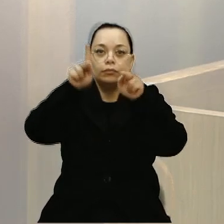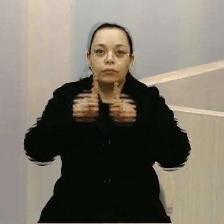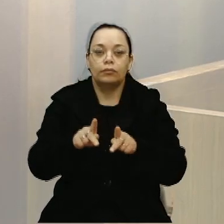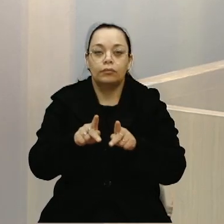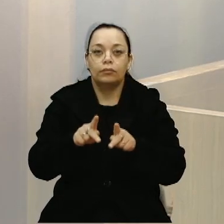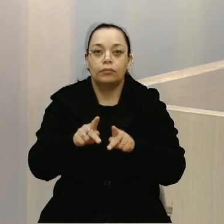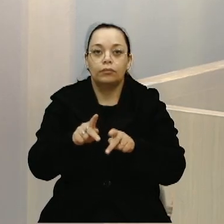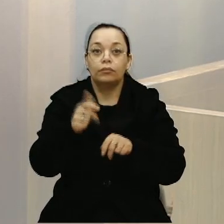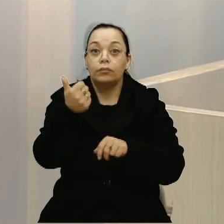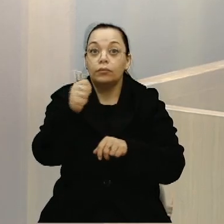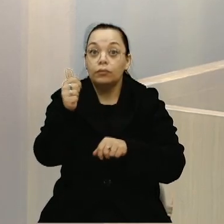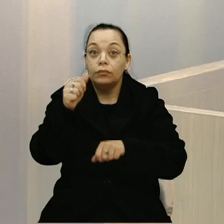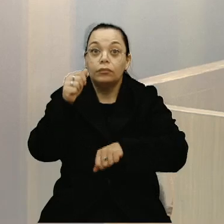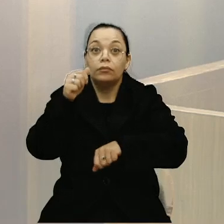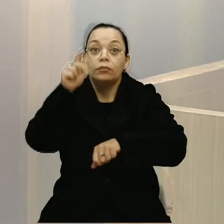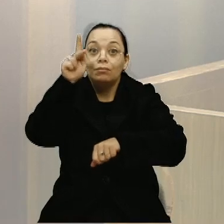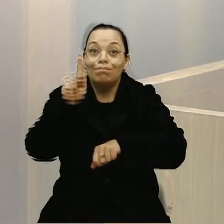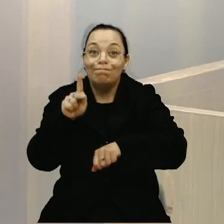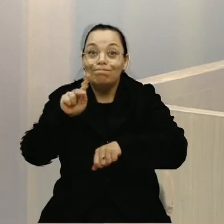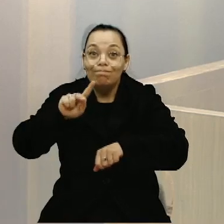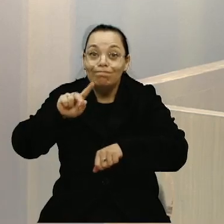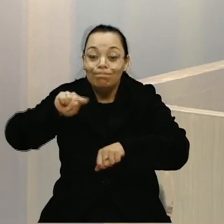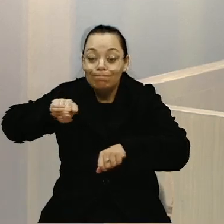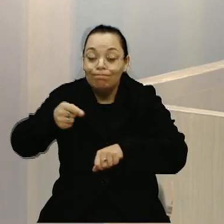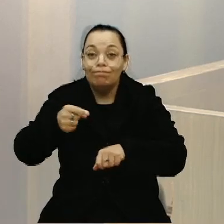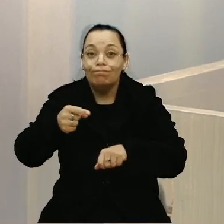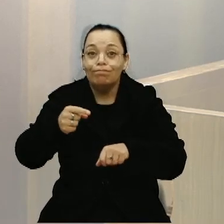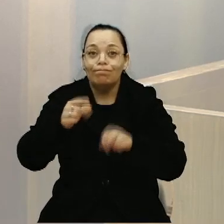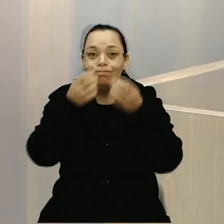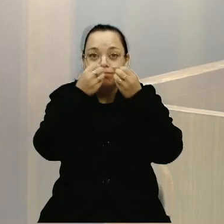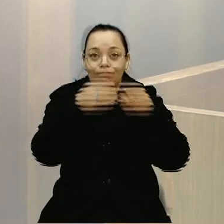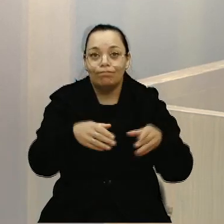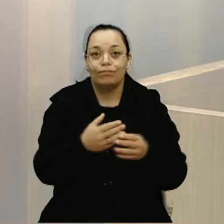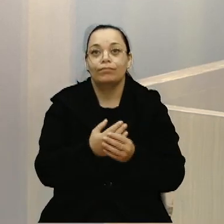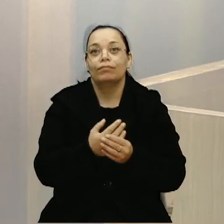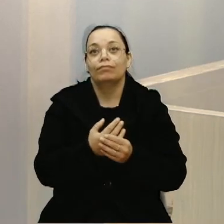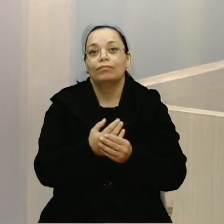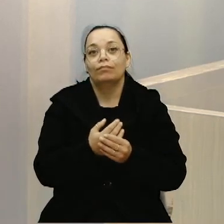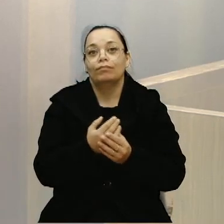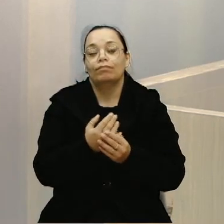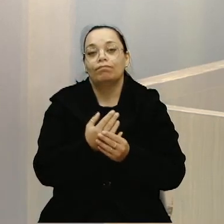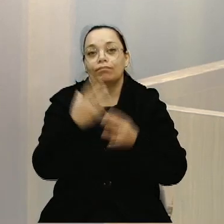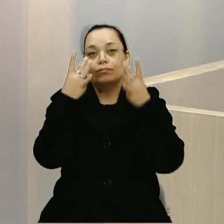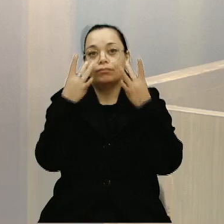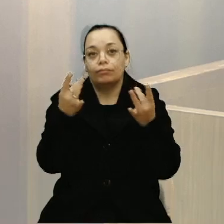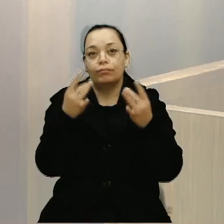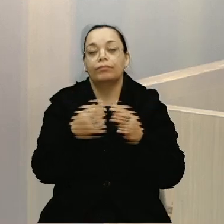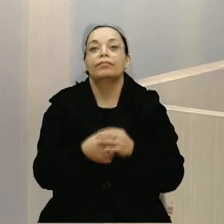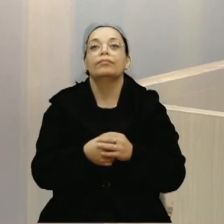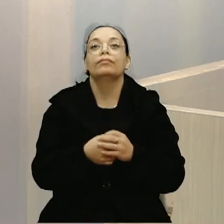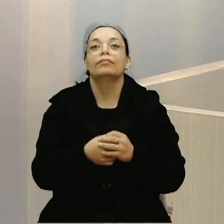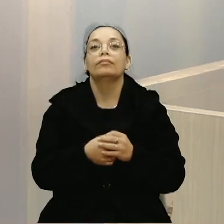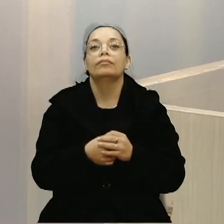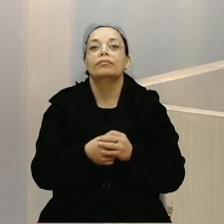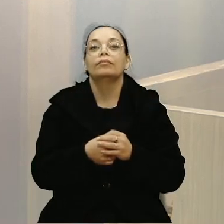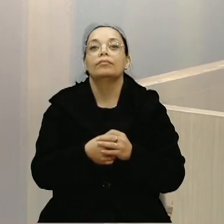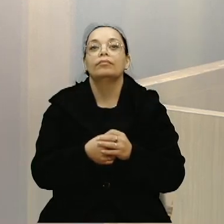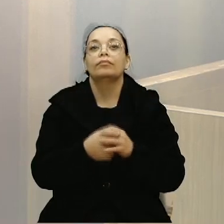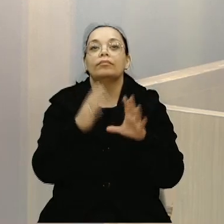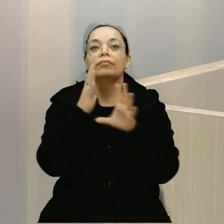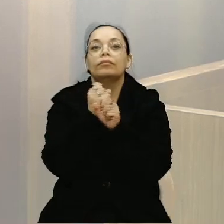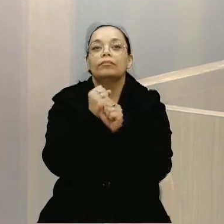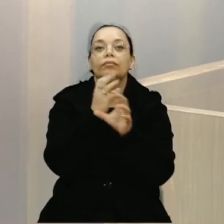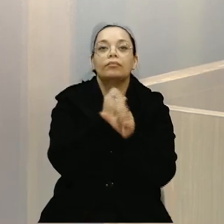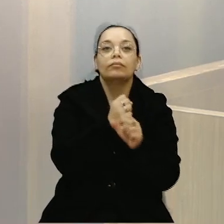11 mil habitantes prejudicados. Mas o que me chama a atenção, vereadores, a grande quantidade que